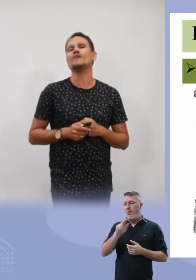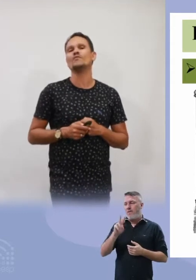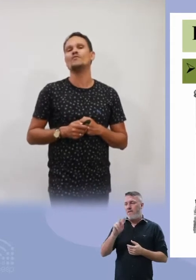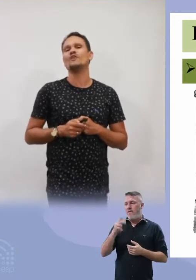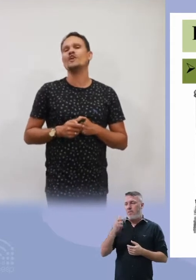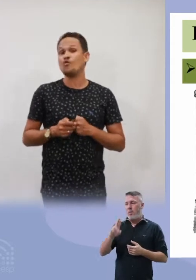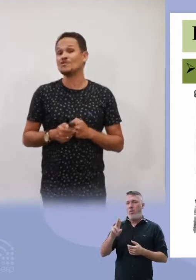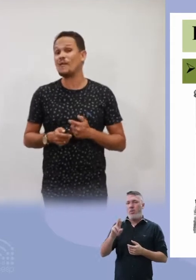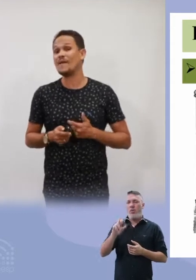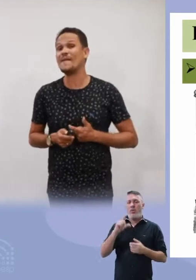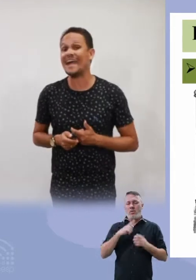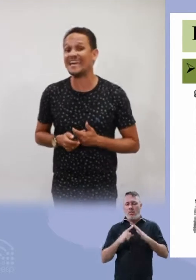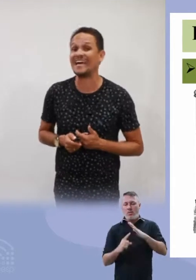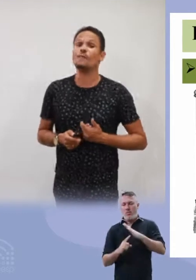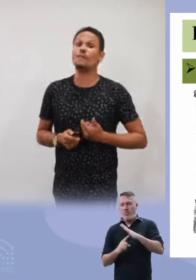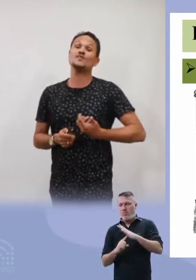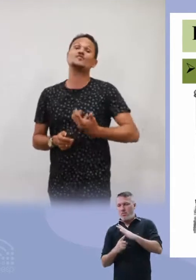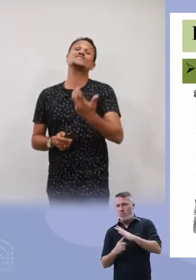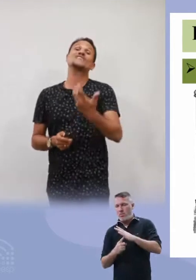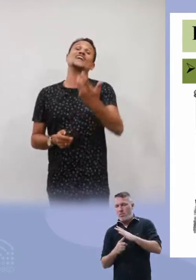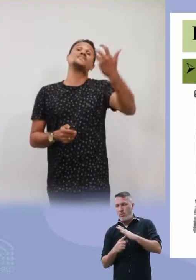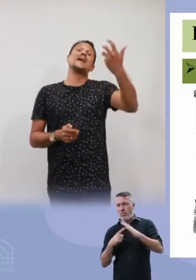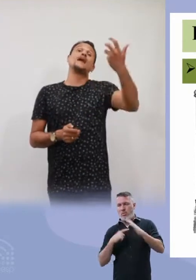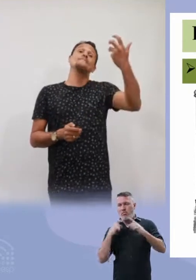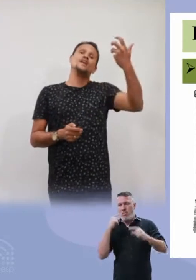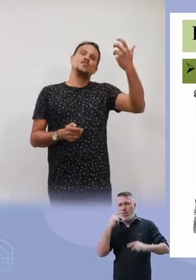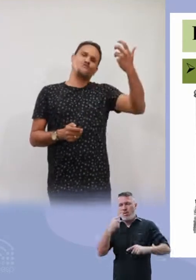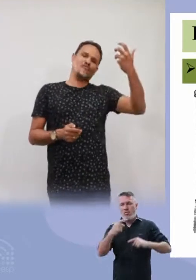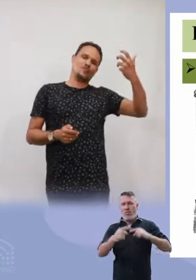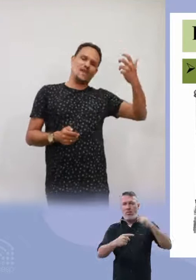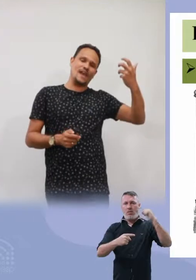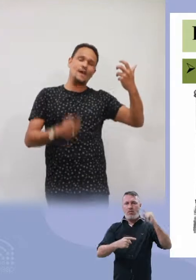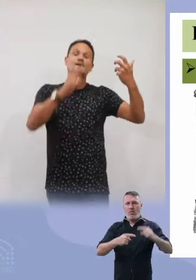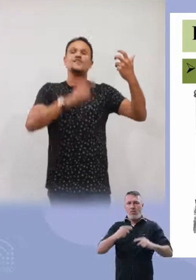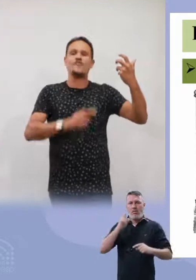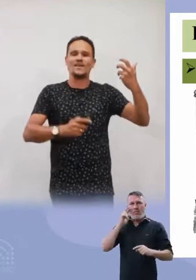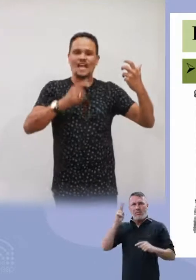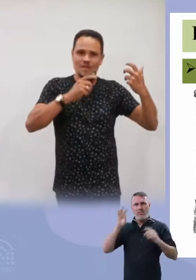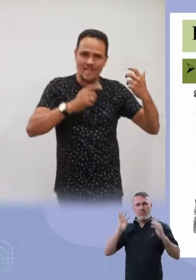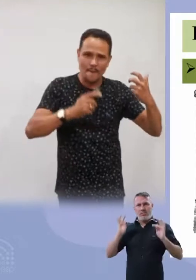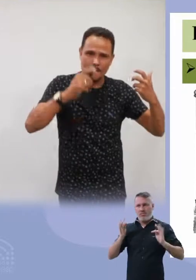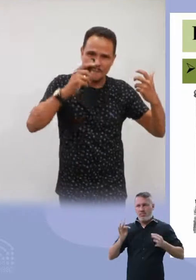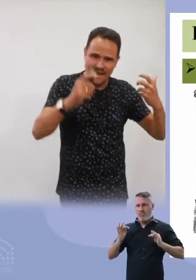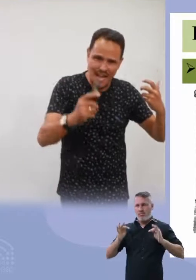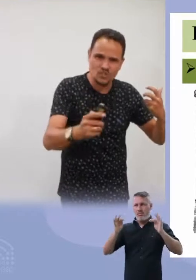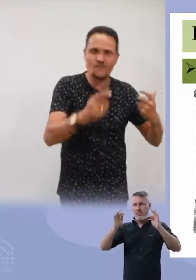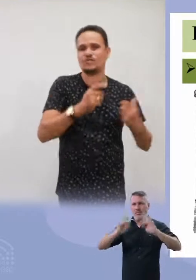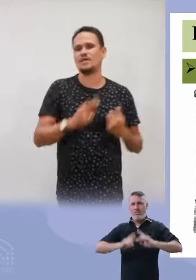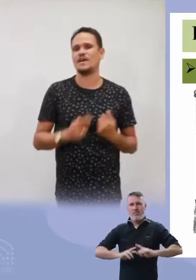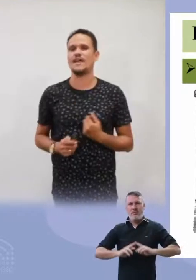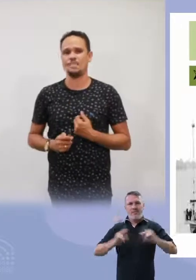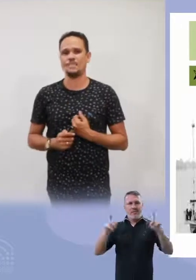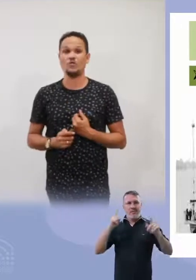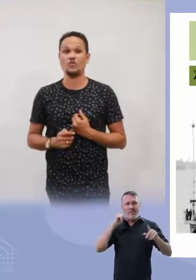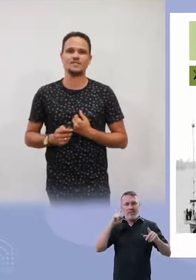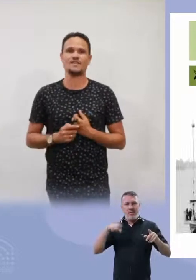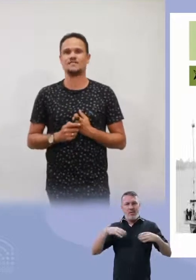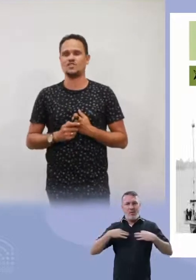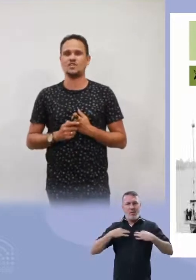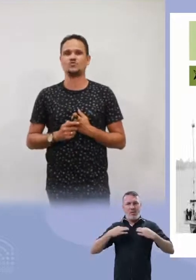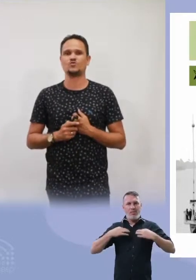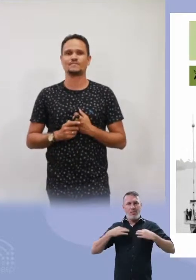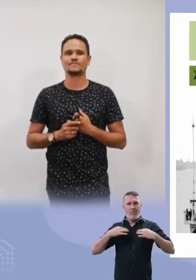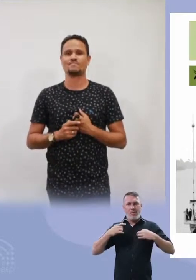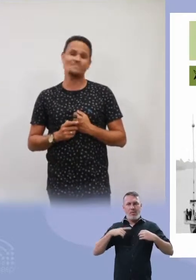manual, não. Eu vou usar agora a máquina. Por isso que eu saio de uma ideia manufatureira e vou entrar numa ideia maquinofatureira. Não posso